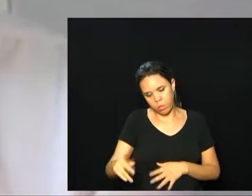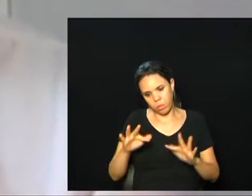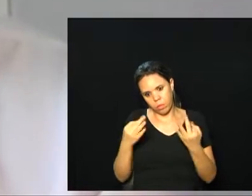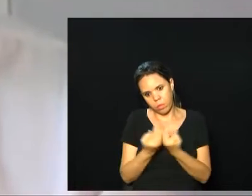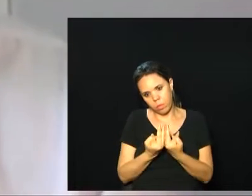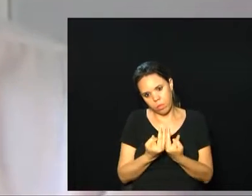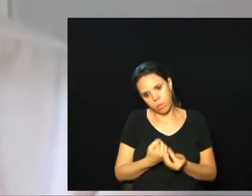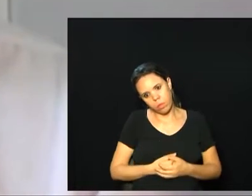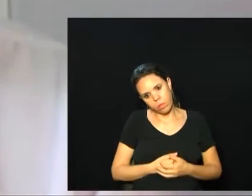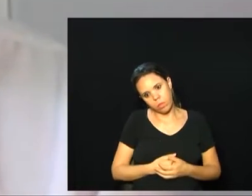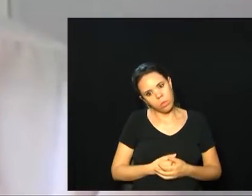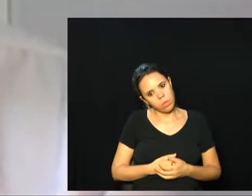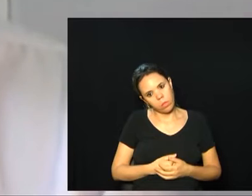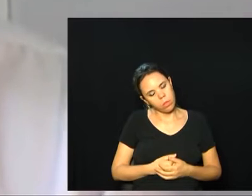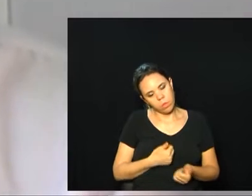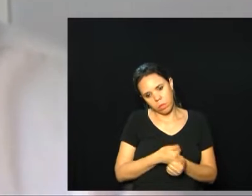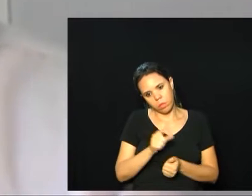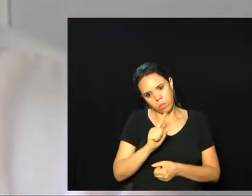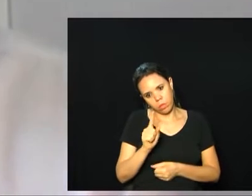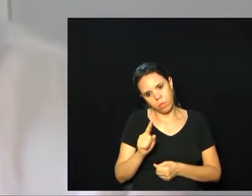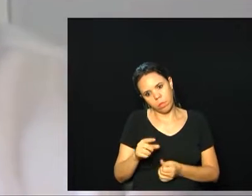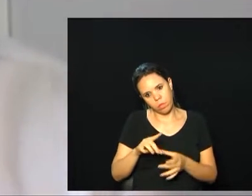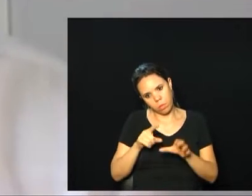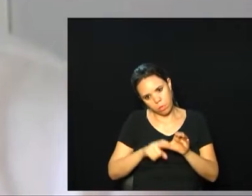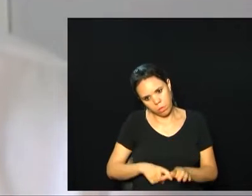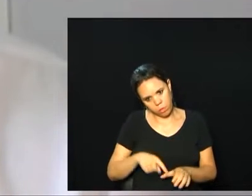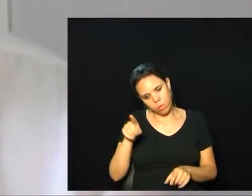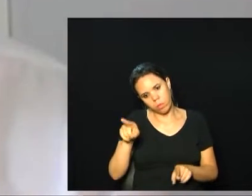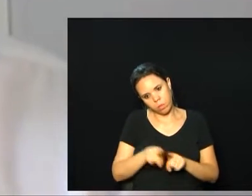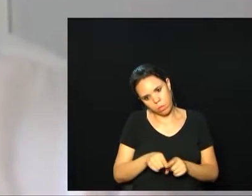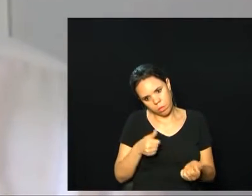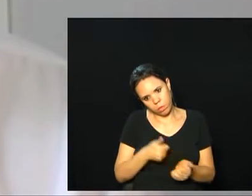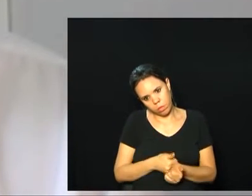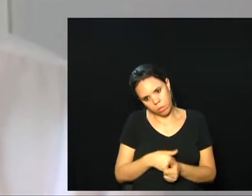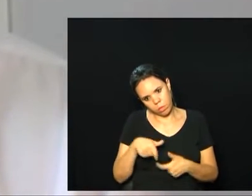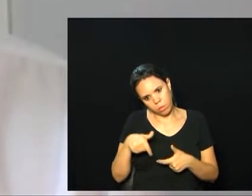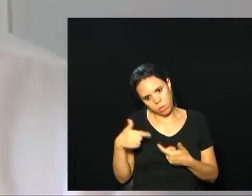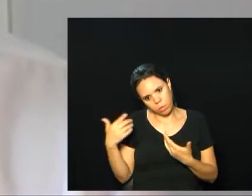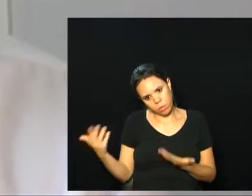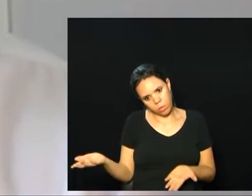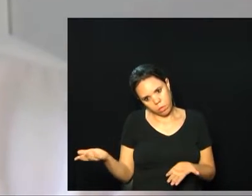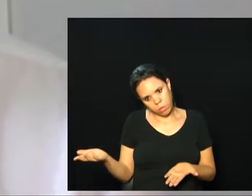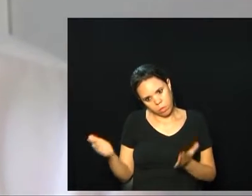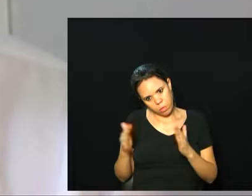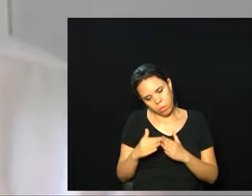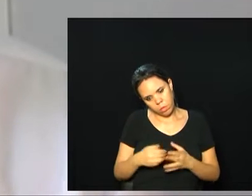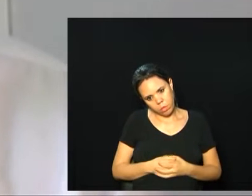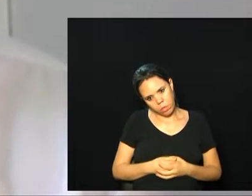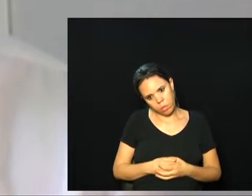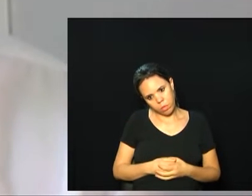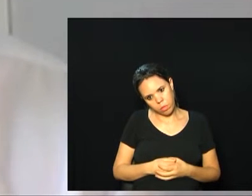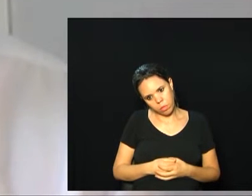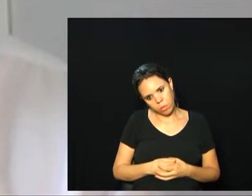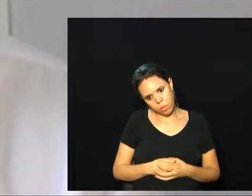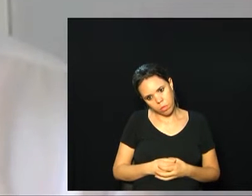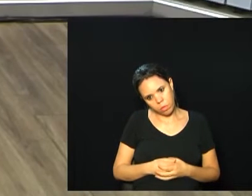até que nem é tão próximo a você, mas está passando perto do seu ambiente de trabalho, da sua moradia. E,